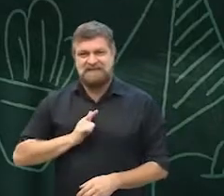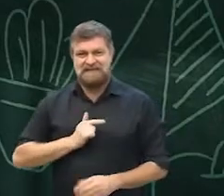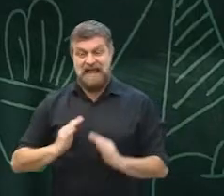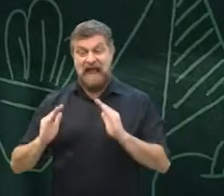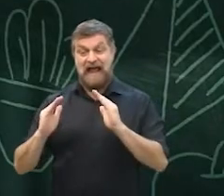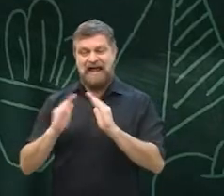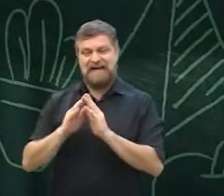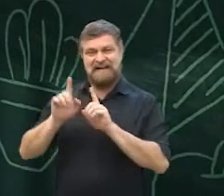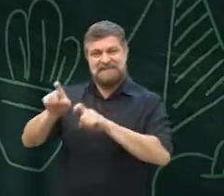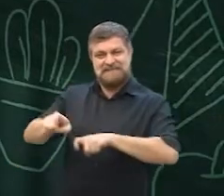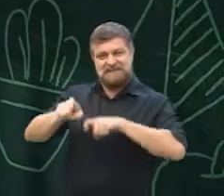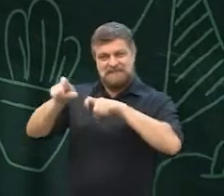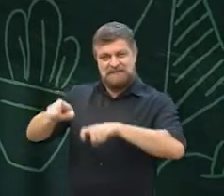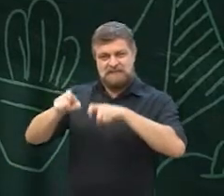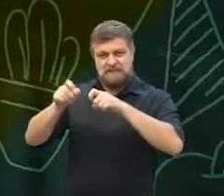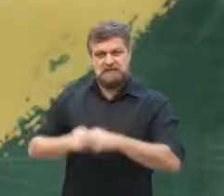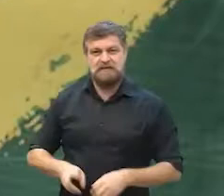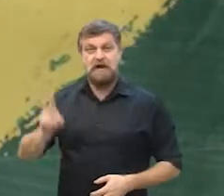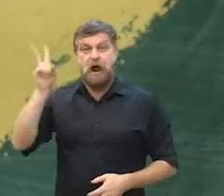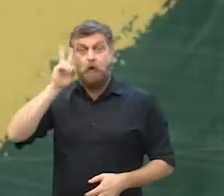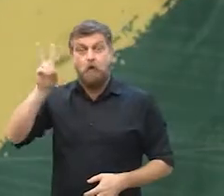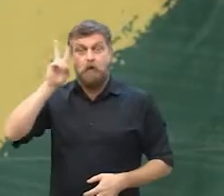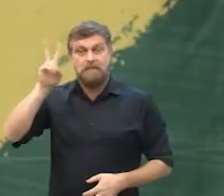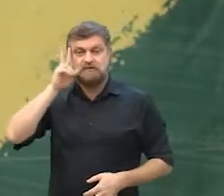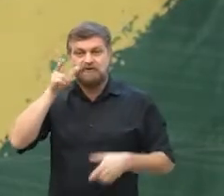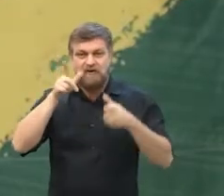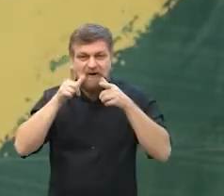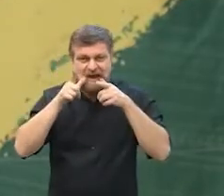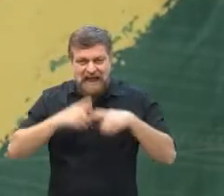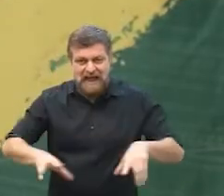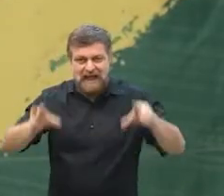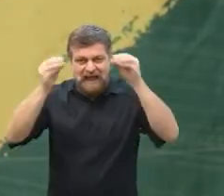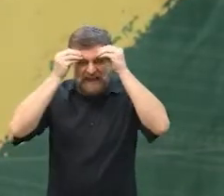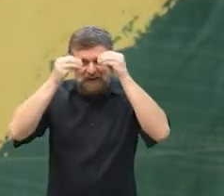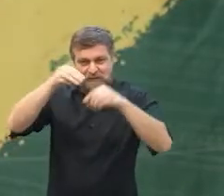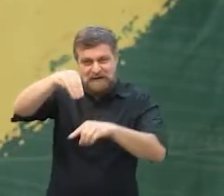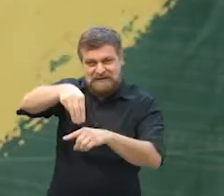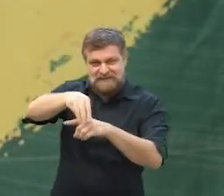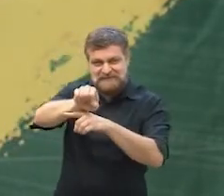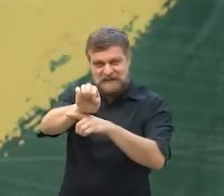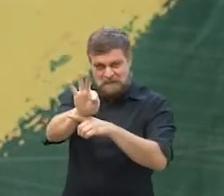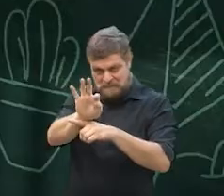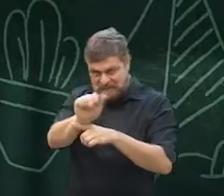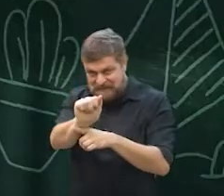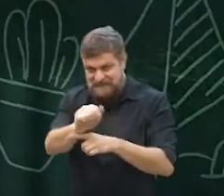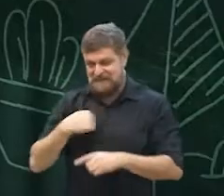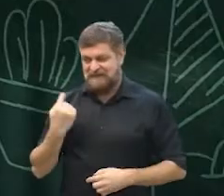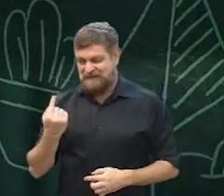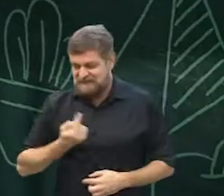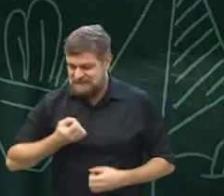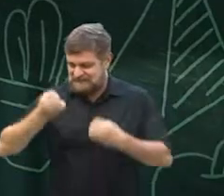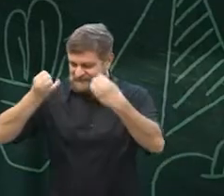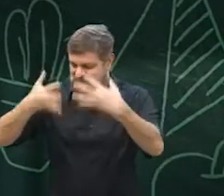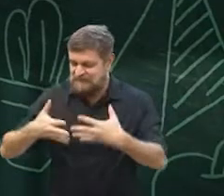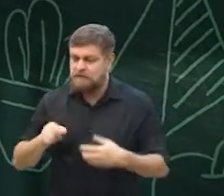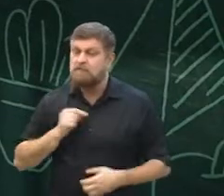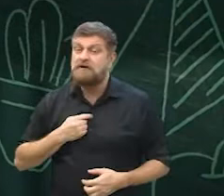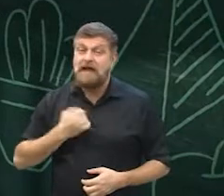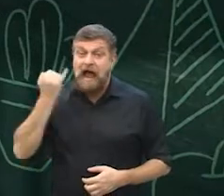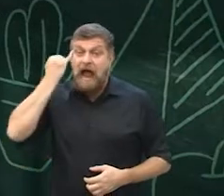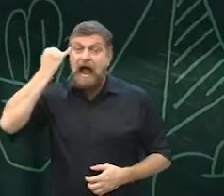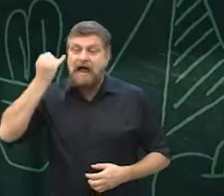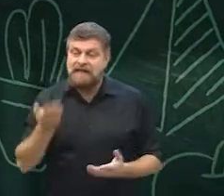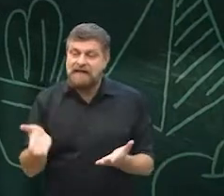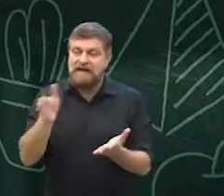da Chácara. Uma história em metalinguagem lá, que é o que justamente a gente está falando. De quem foi a ideia dessa capa